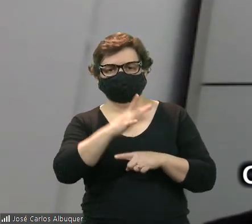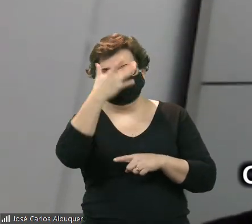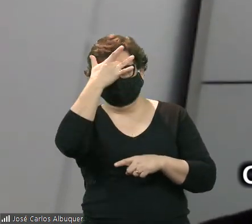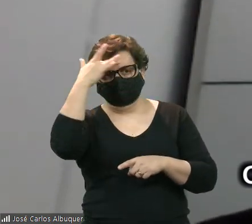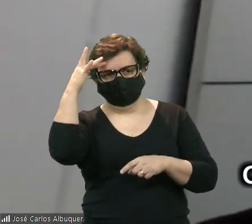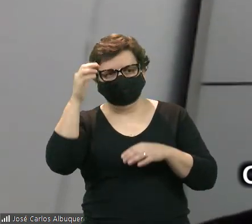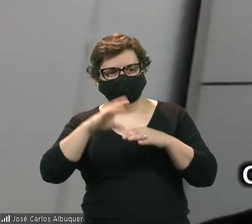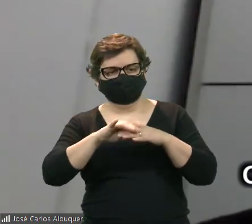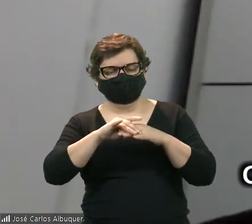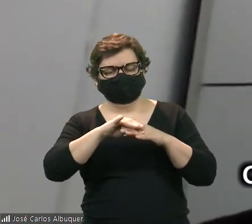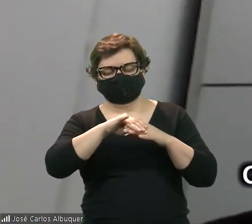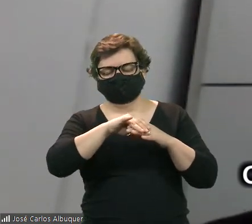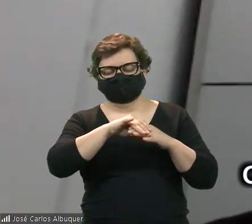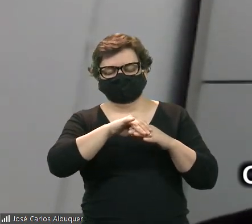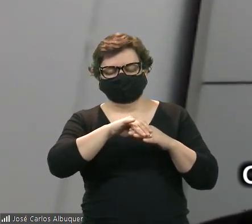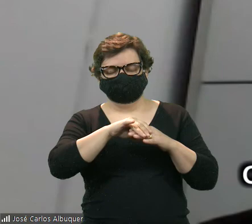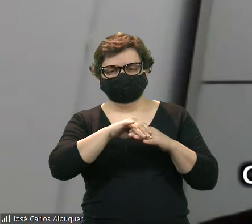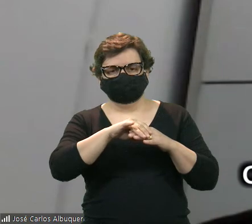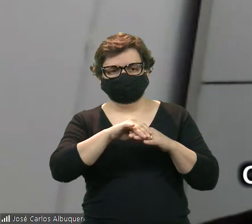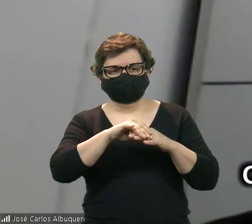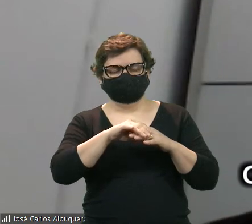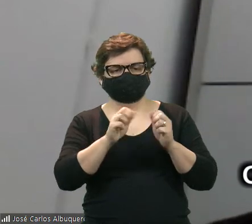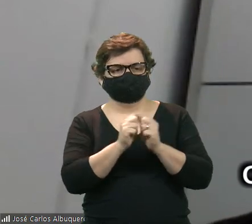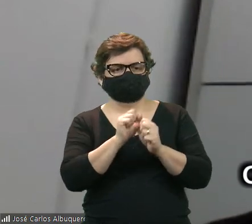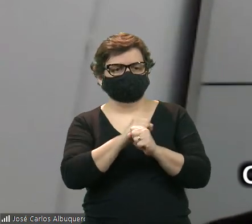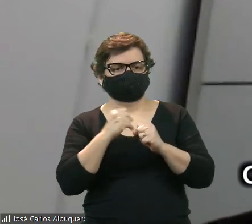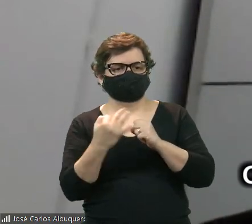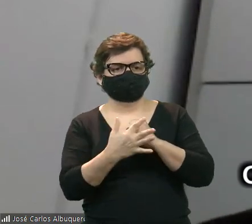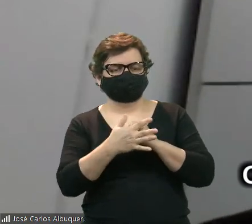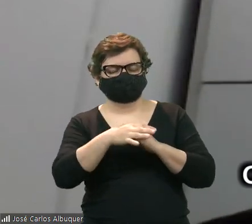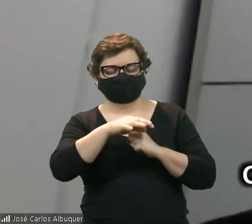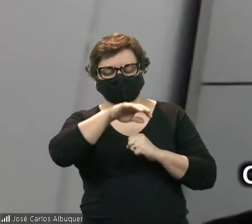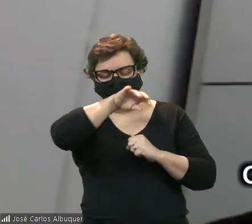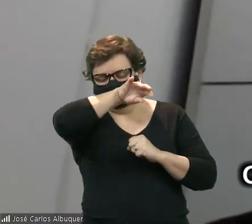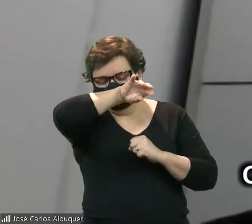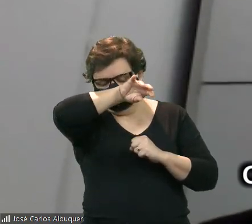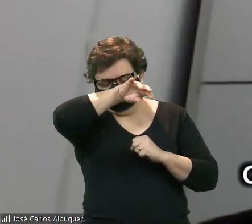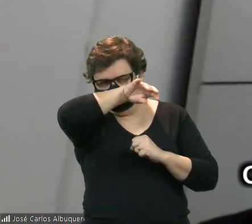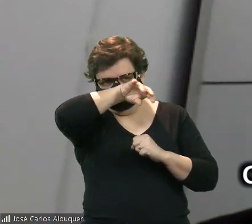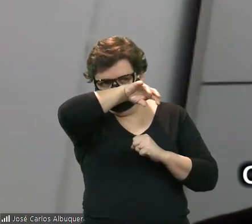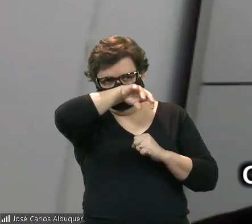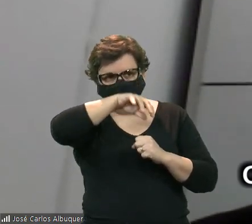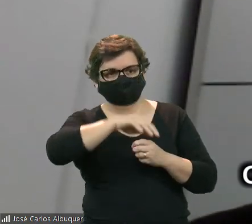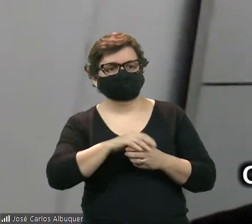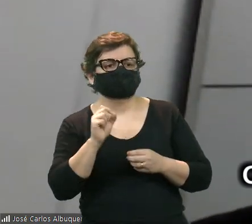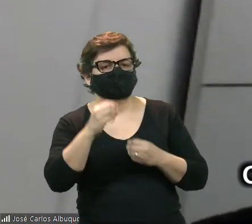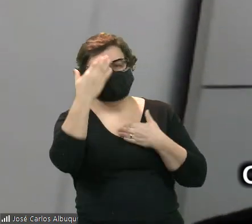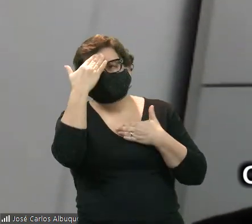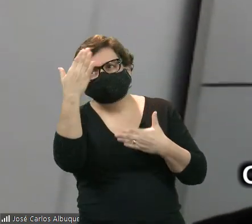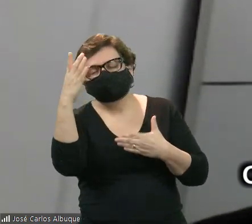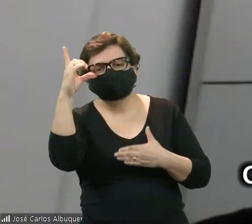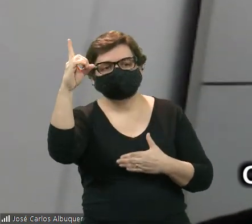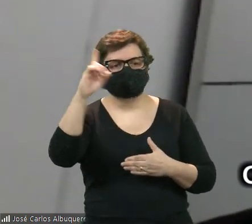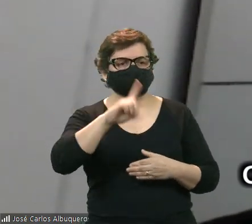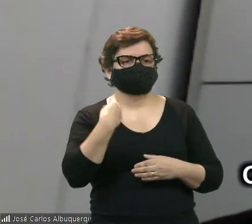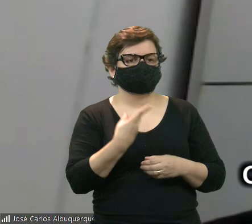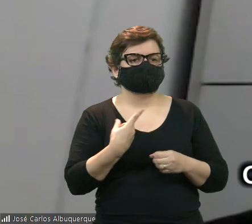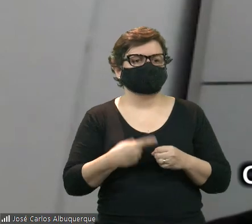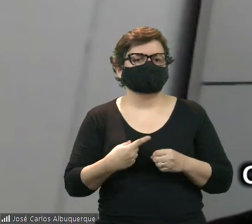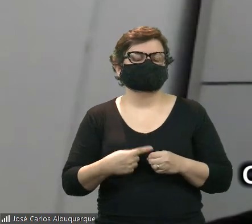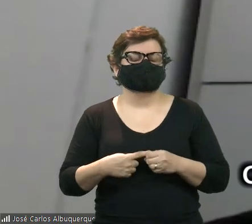pacientes, né, portadores do Covid-19, e que, graças a Deus, aqui na nossa